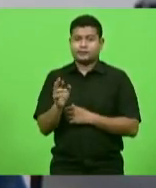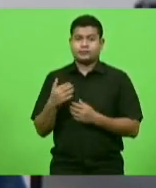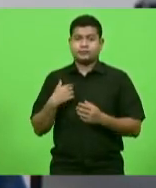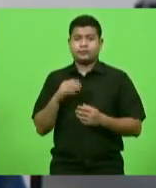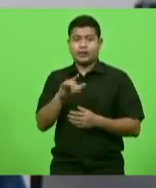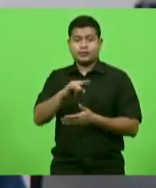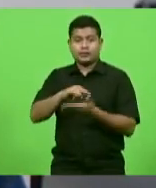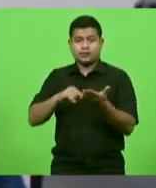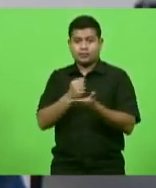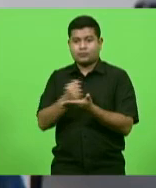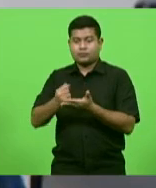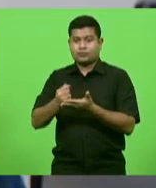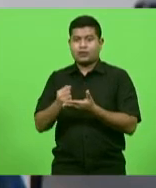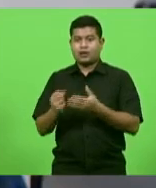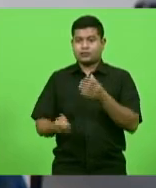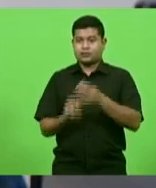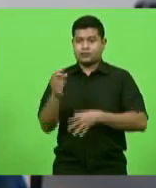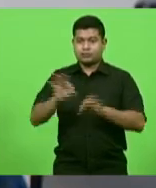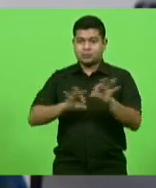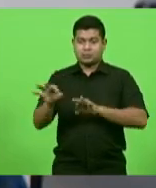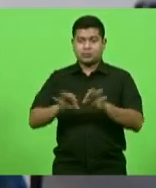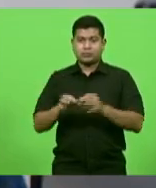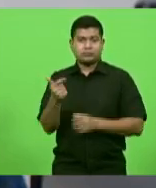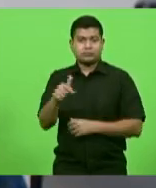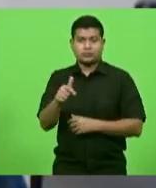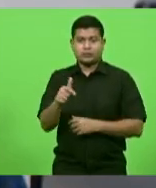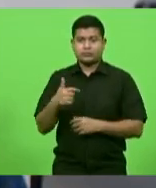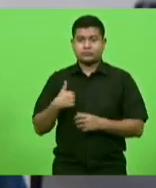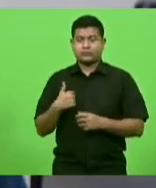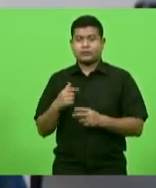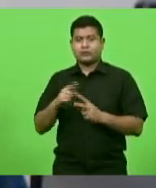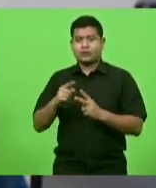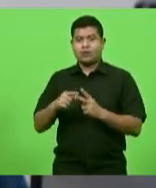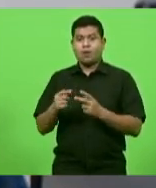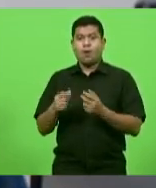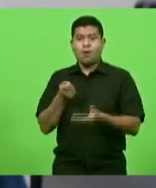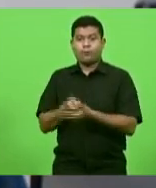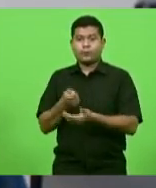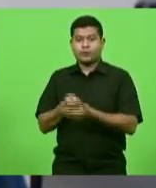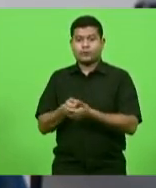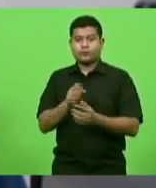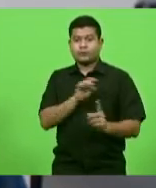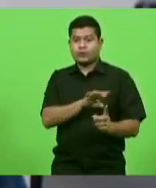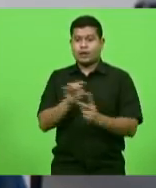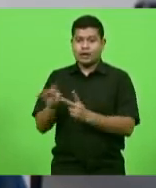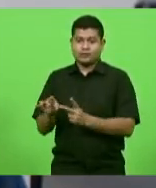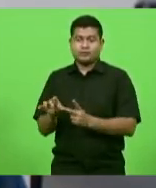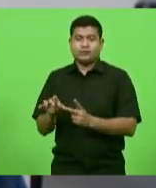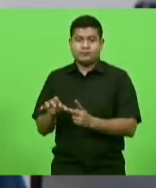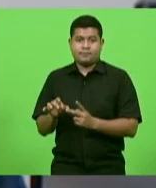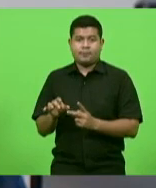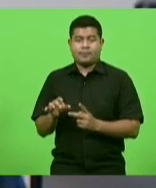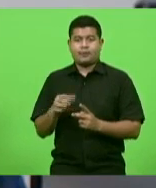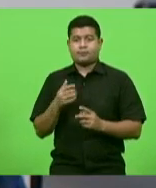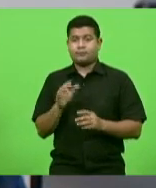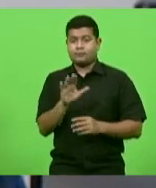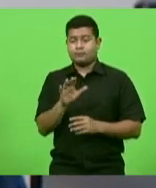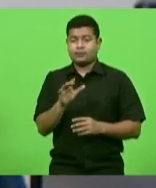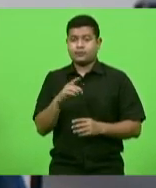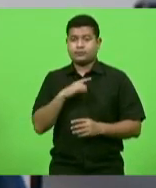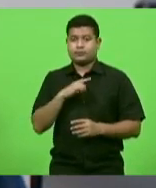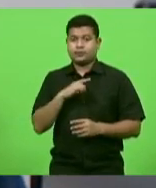de qualquer contrato administrativo que discorreis sobre as obrigações de cada Parque São pouco sobre eventuais sanções por inadimplemento